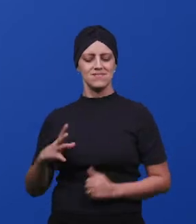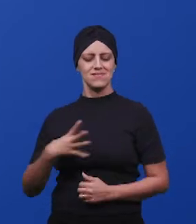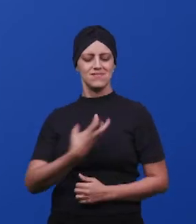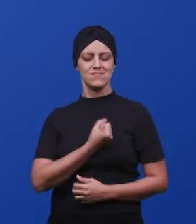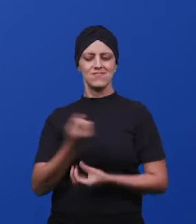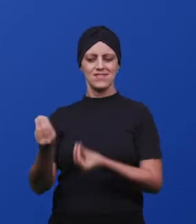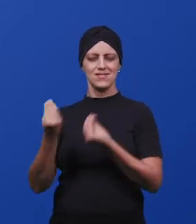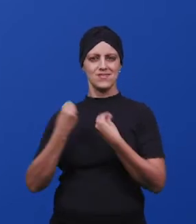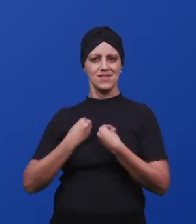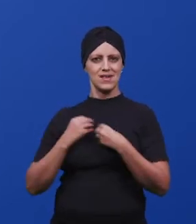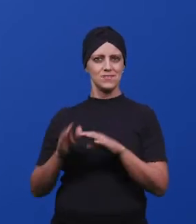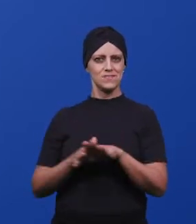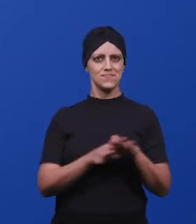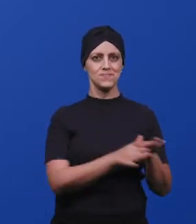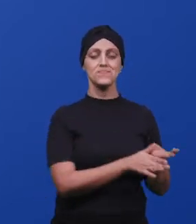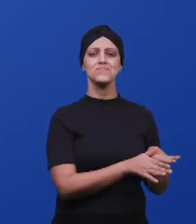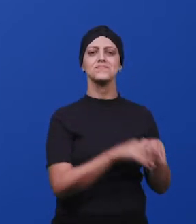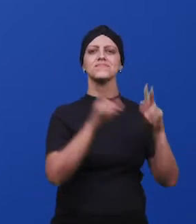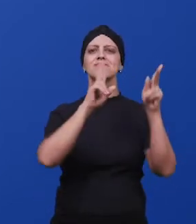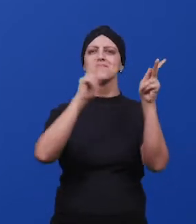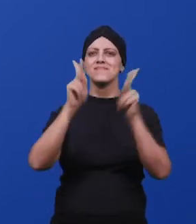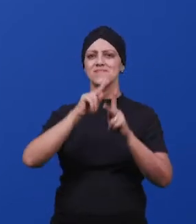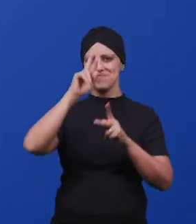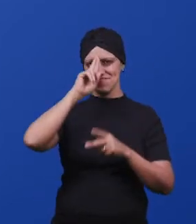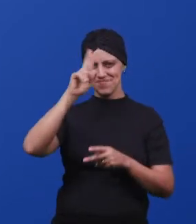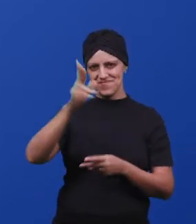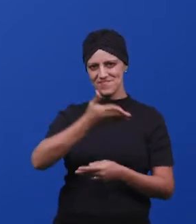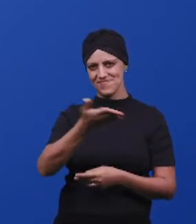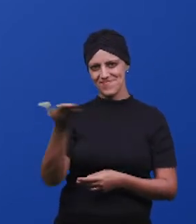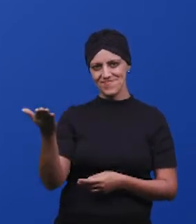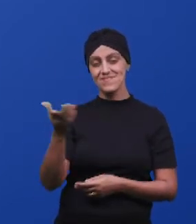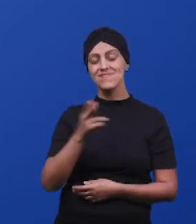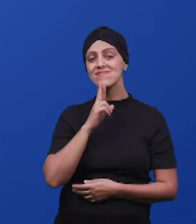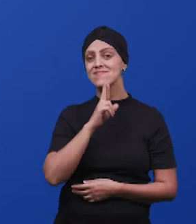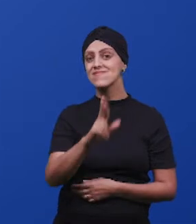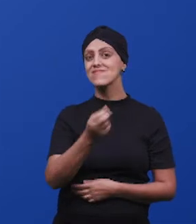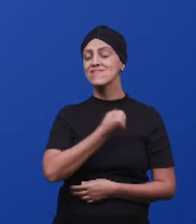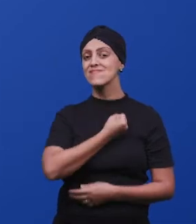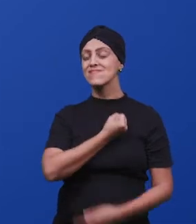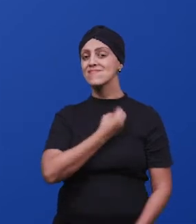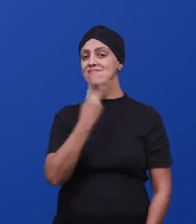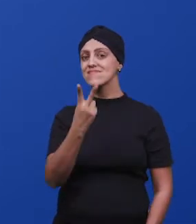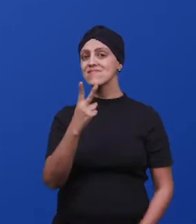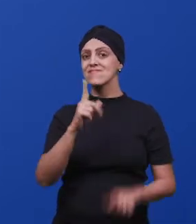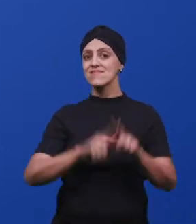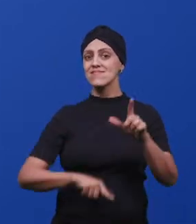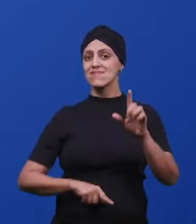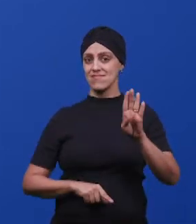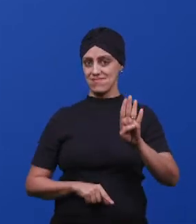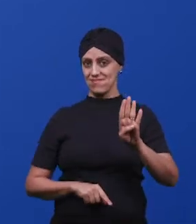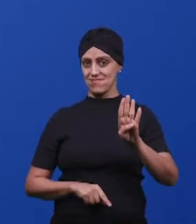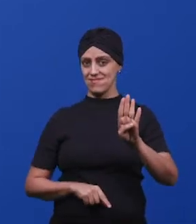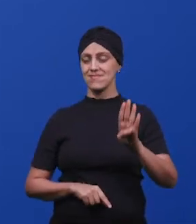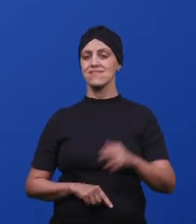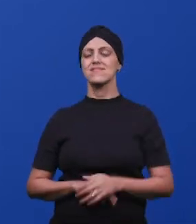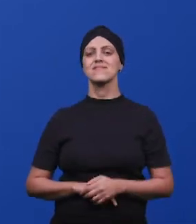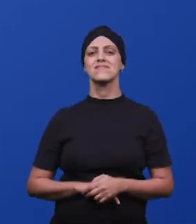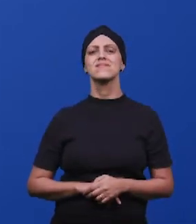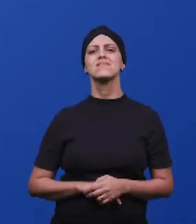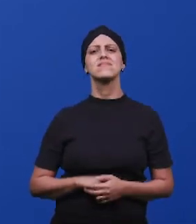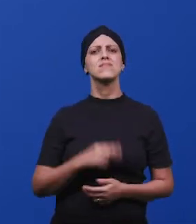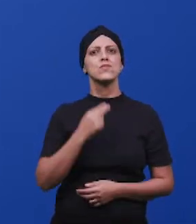traz a salvação. A paz do Senhor. A paz do Senhor, irmãos. Irei responder a pergunta número 2, a letra